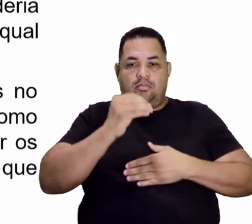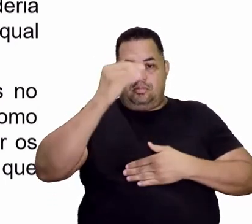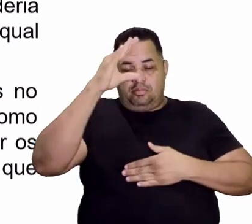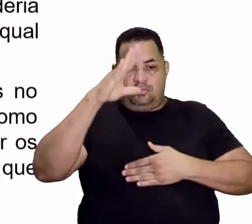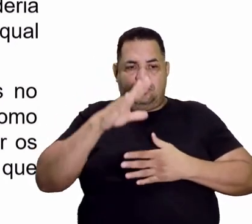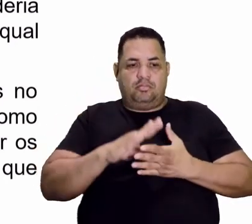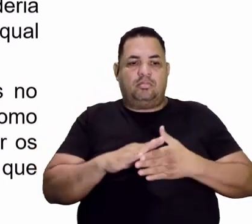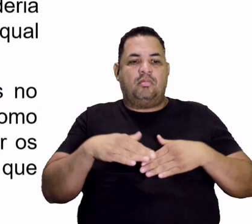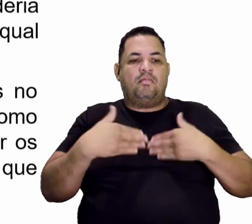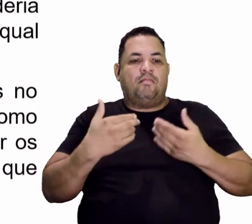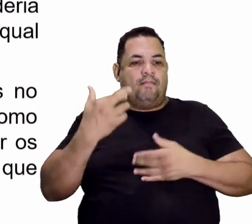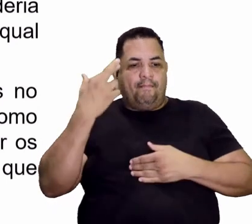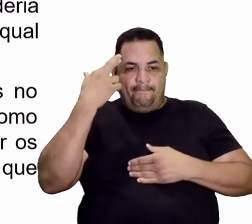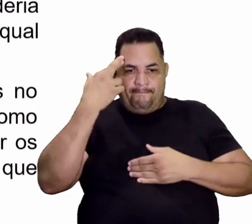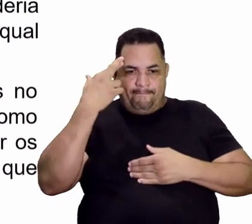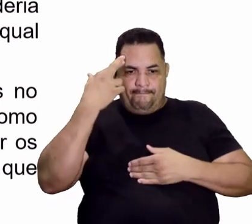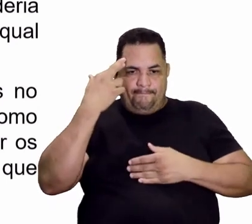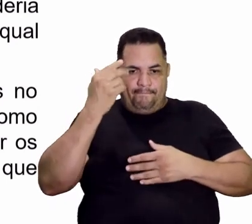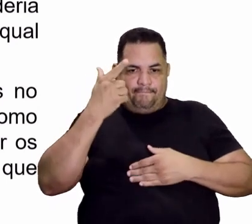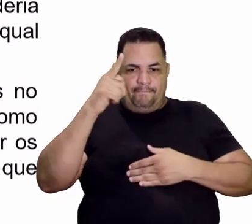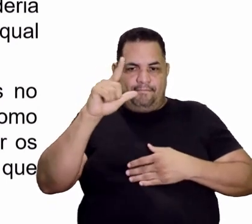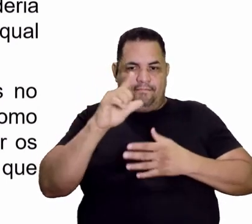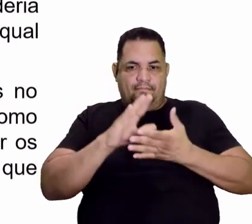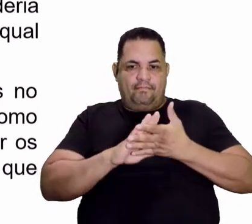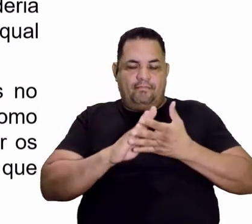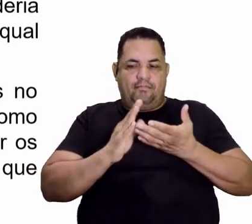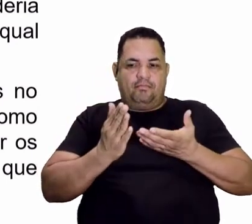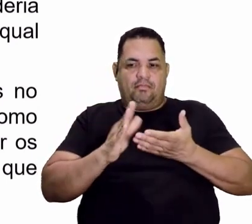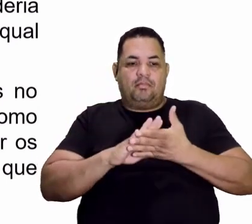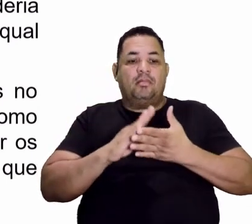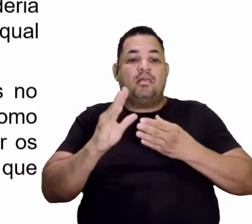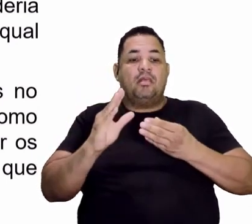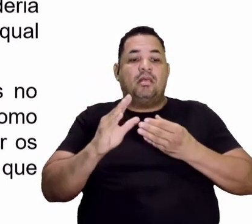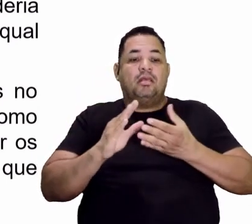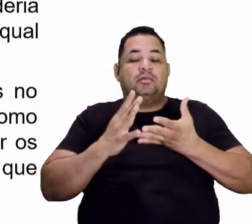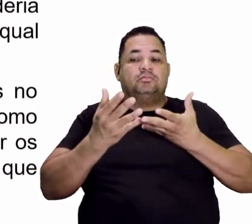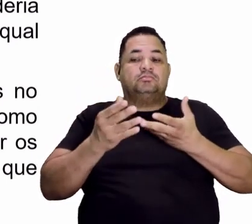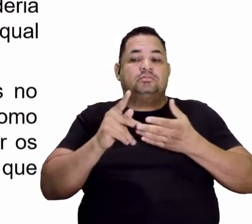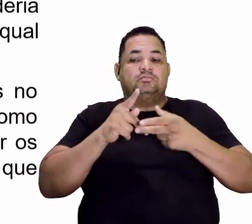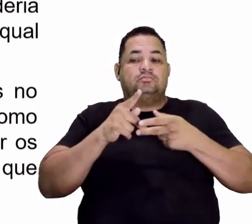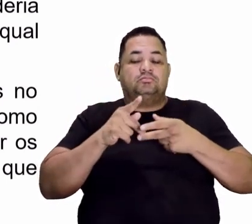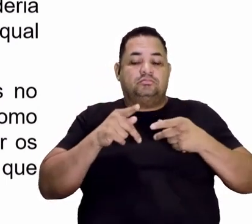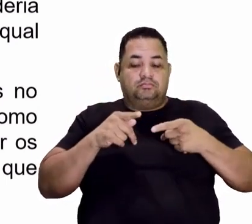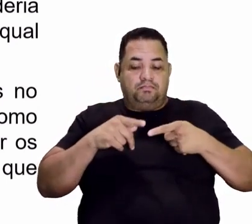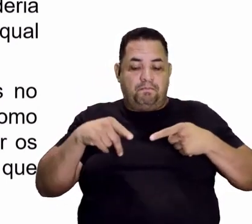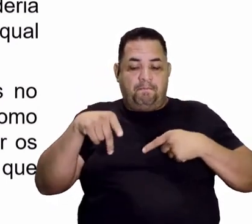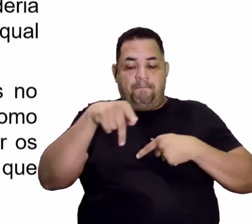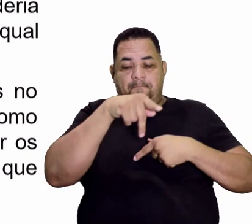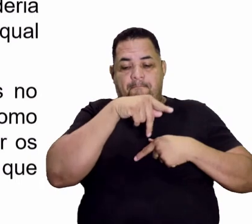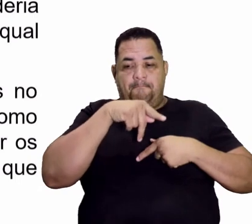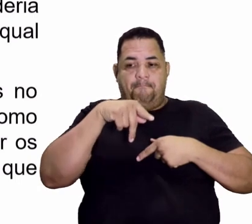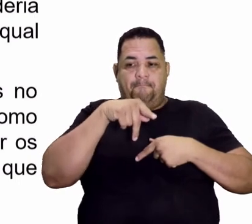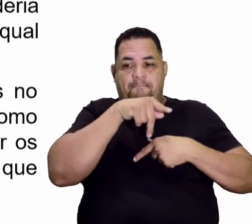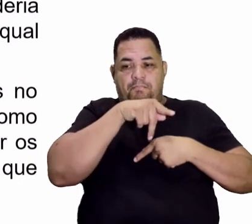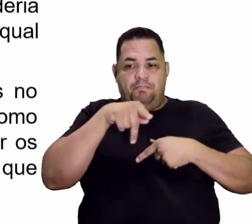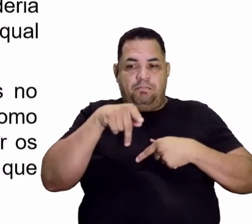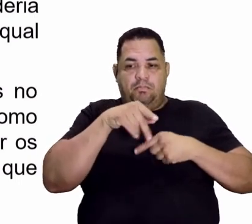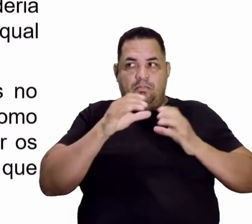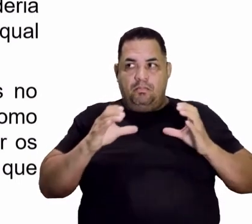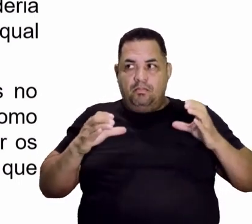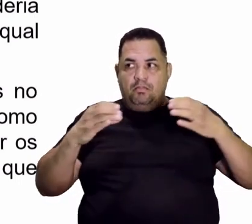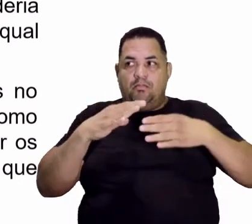etc. O racionalismo conseguia cada vez mais adeptos. O mundo cultural transmitindo a confiança na